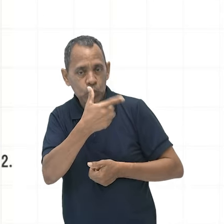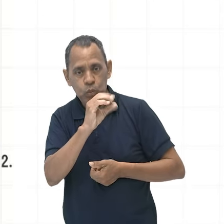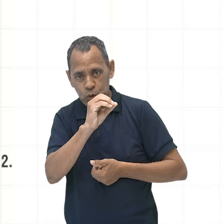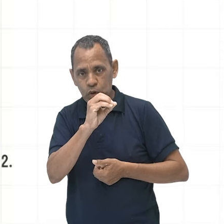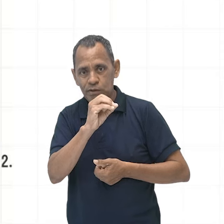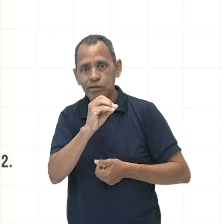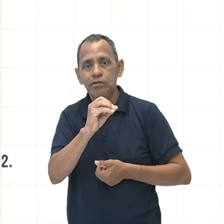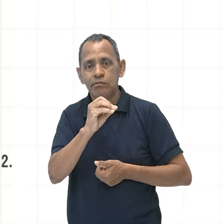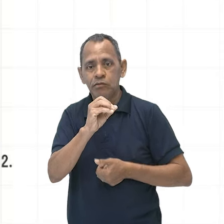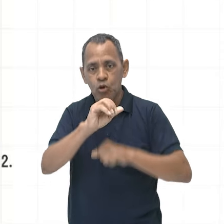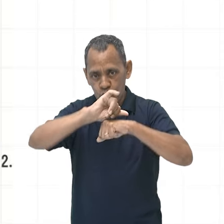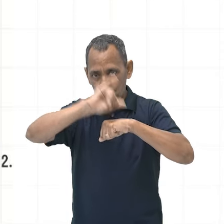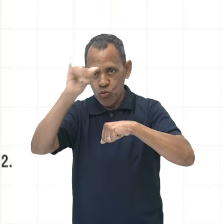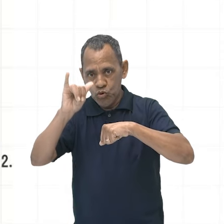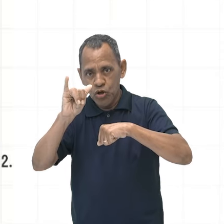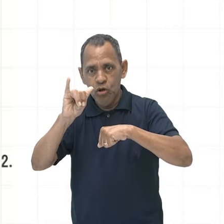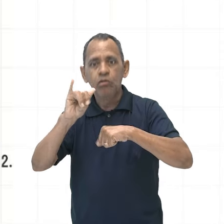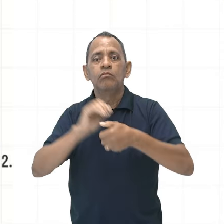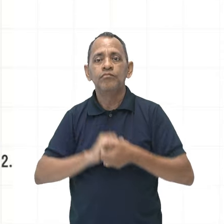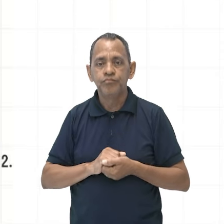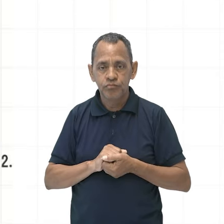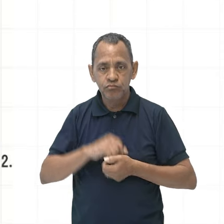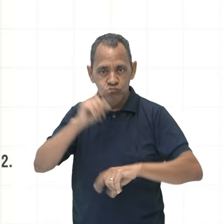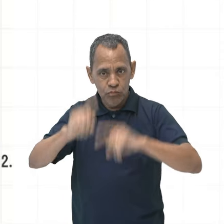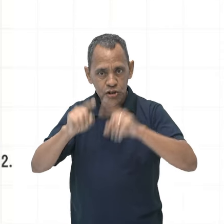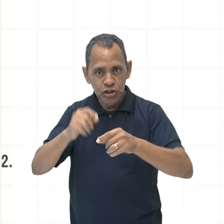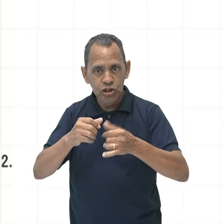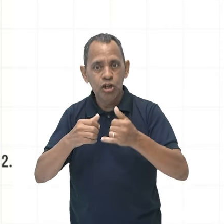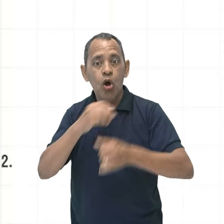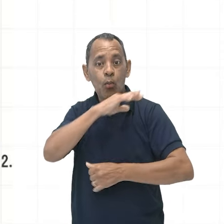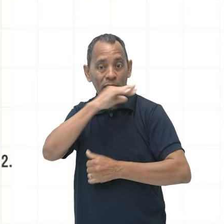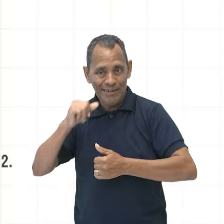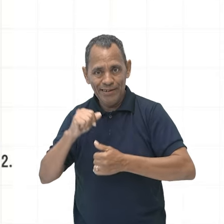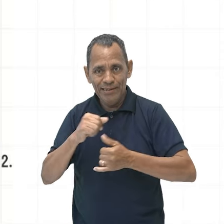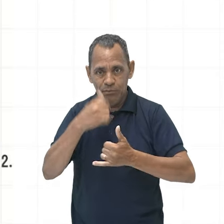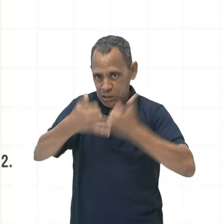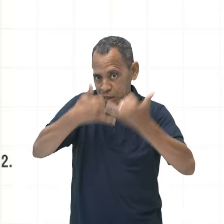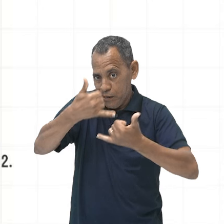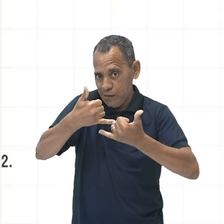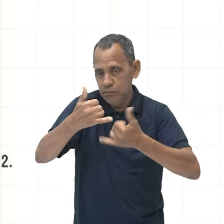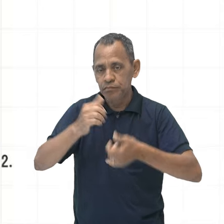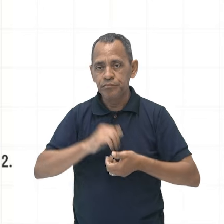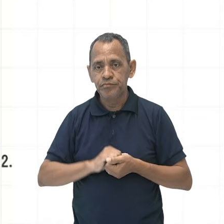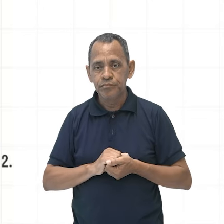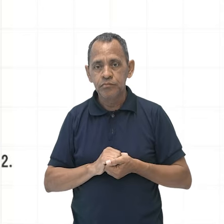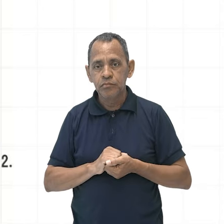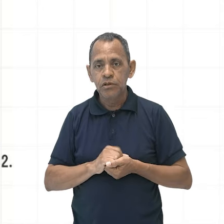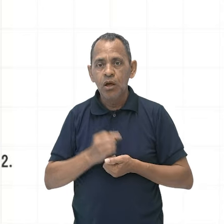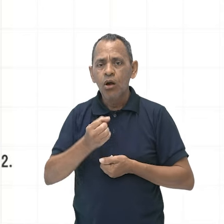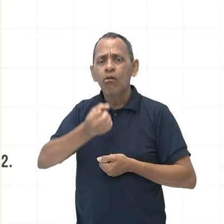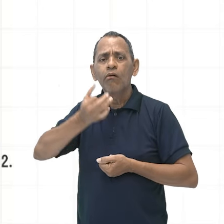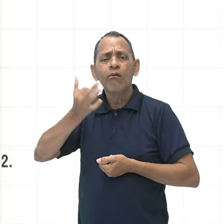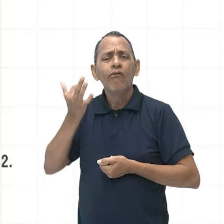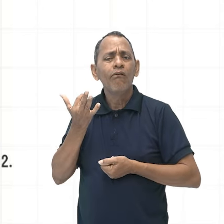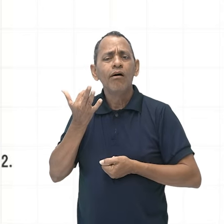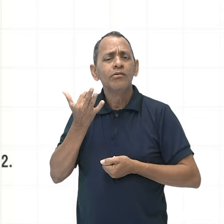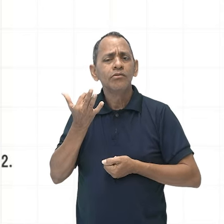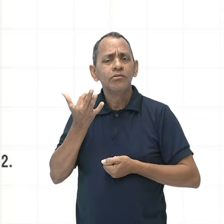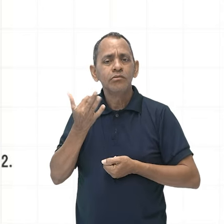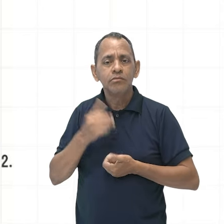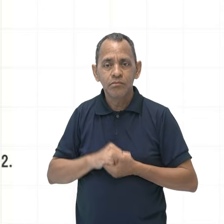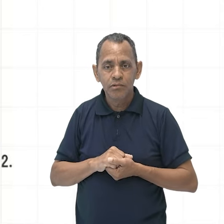de brinquedos, mas esses 20% é quanto? É quanto, em quantidade aí, quantos brinquedos, né? Então, essa